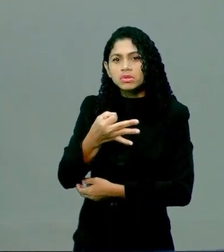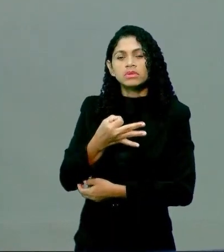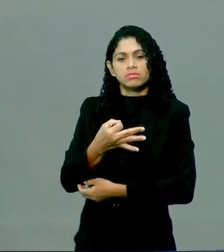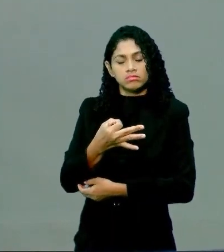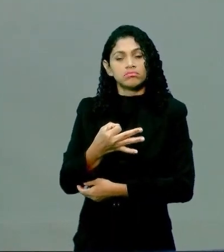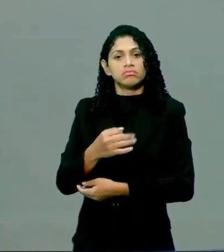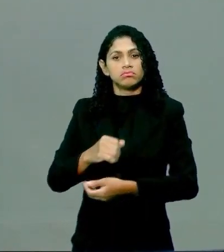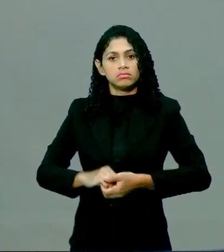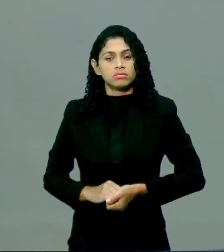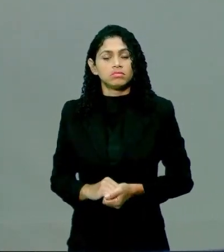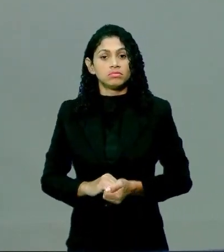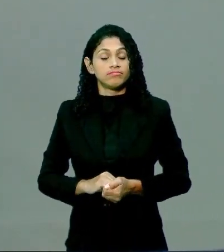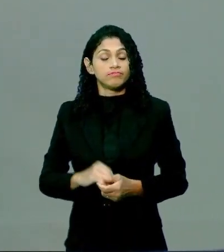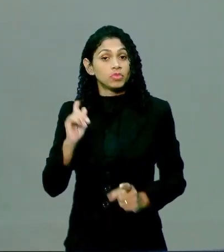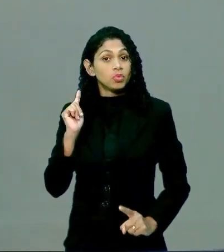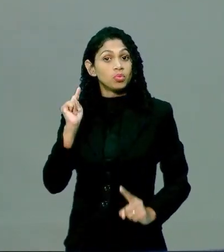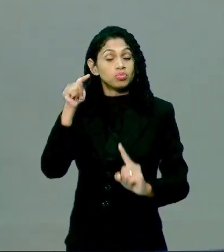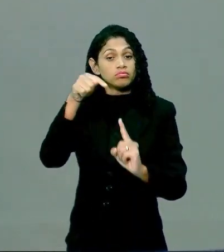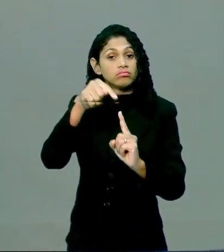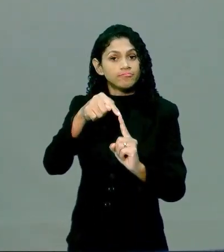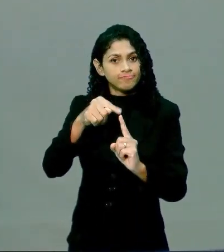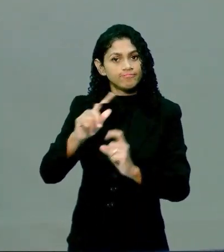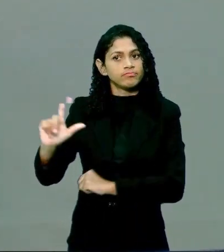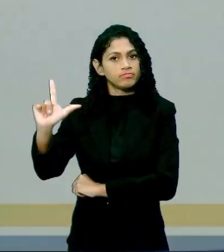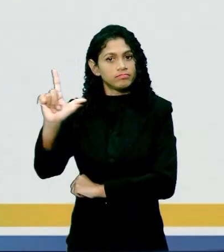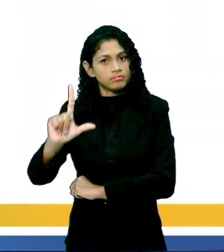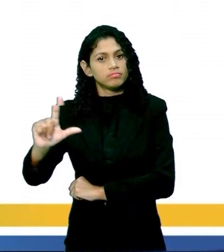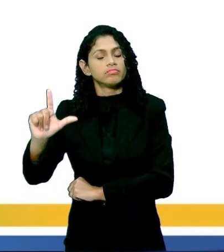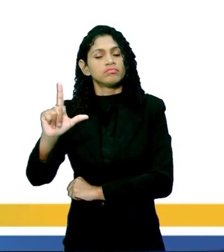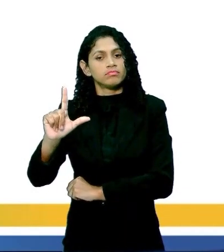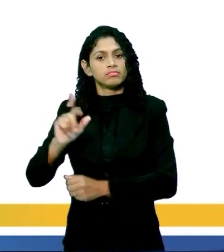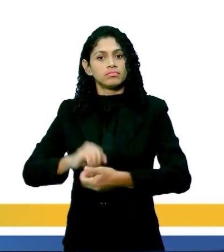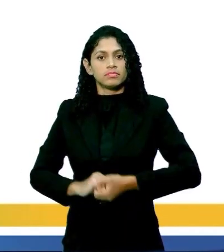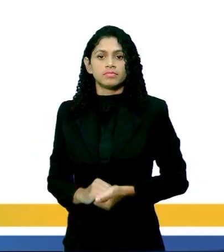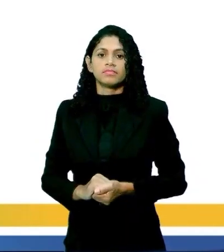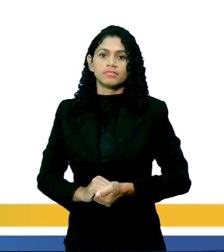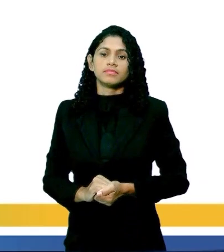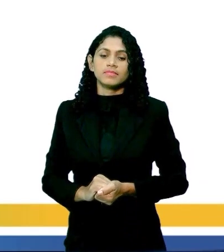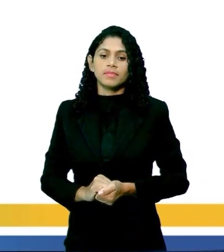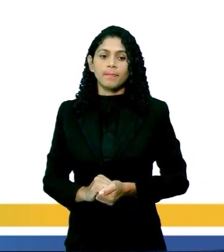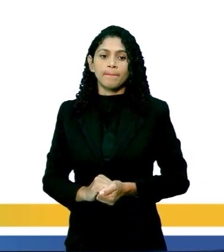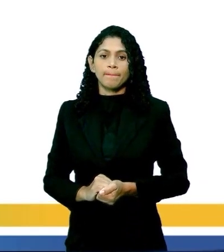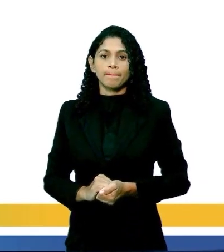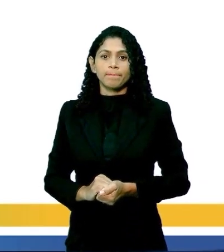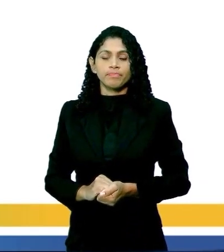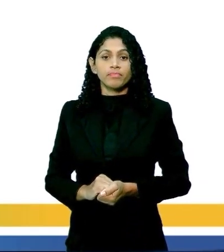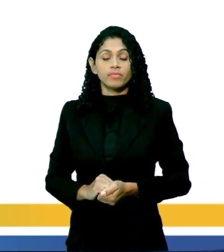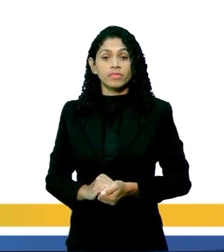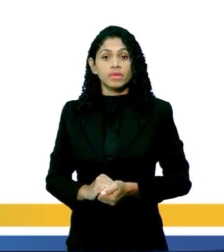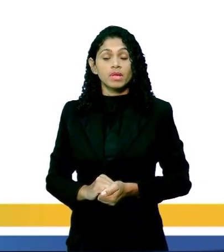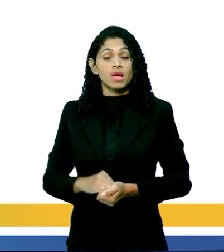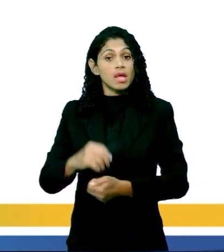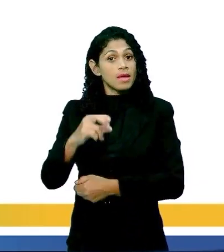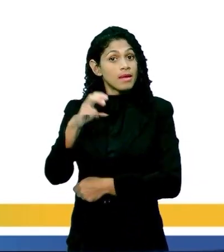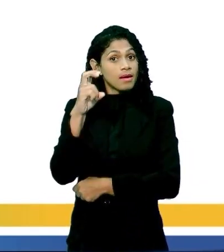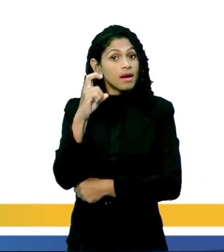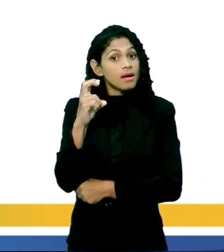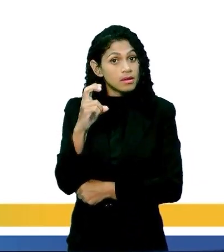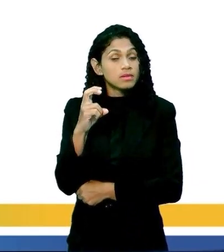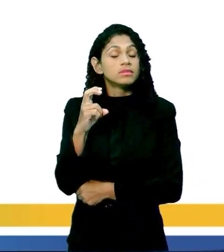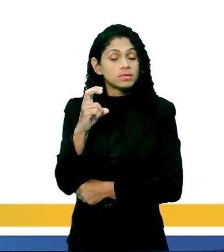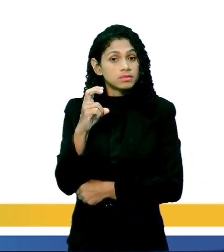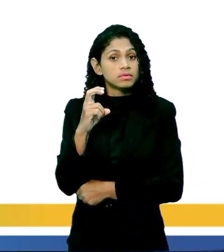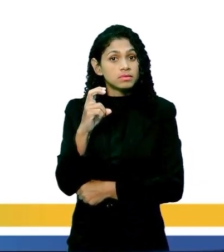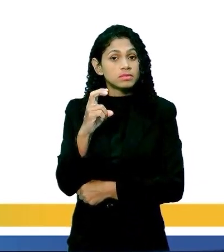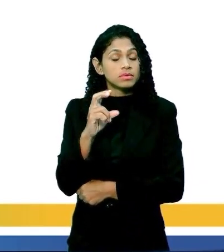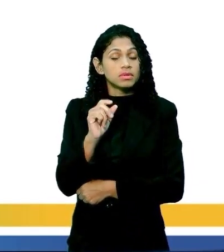um dos objetivos aí da literatura, tá bom? E a quinta característica